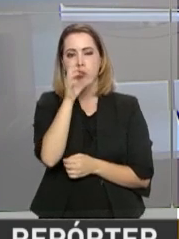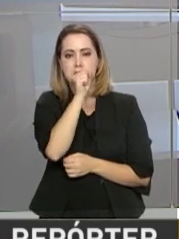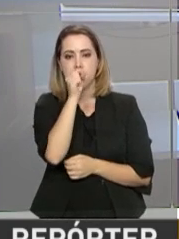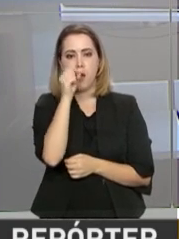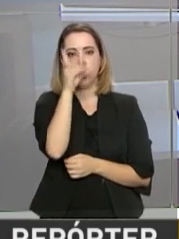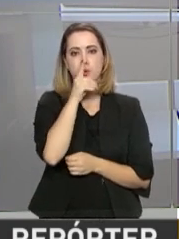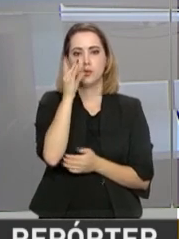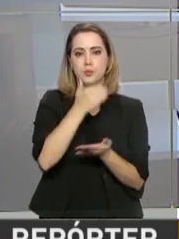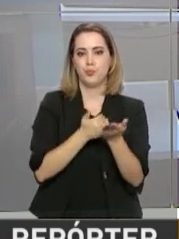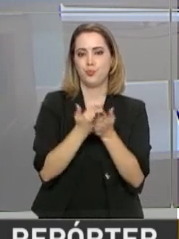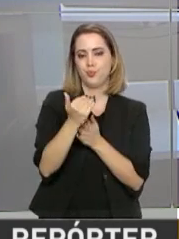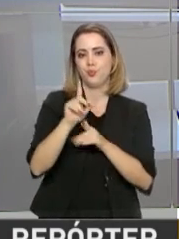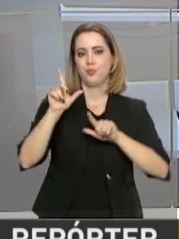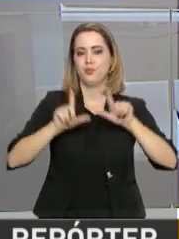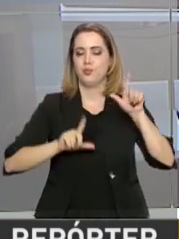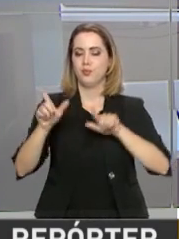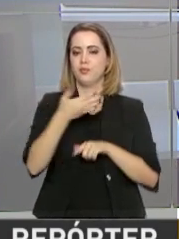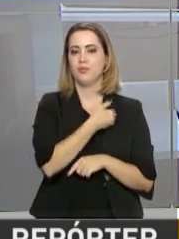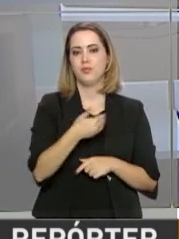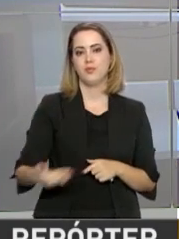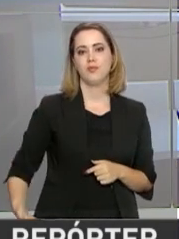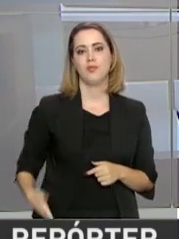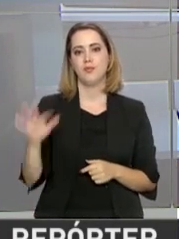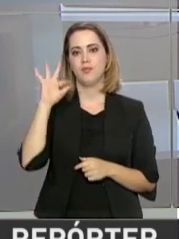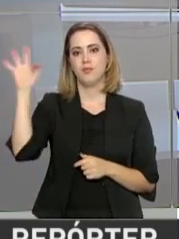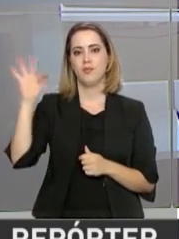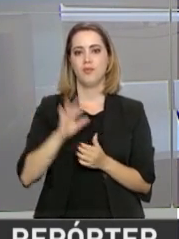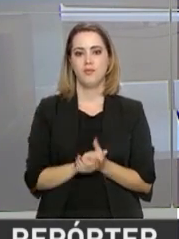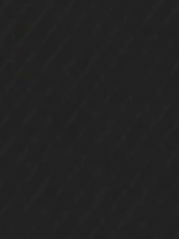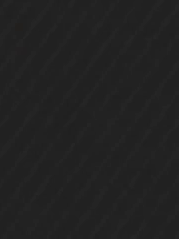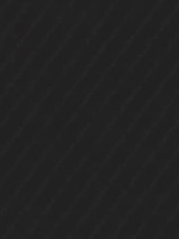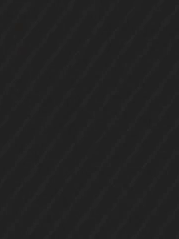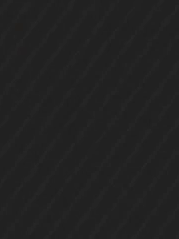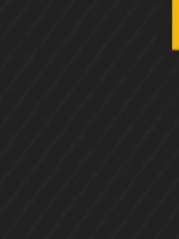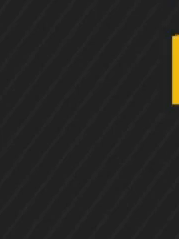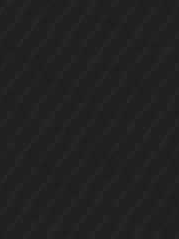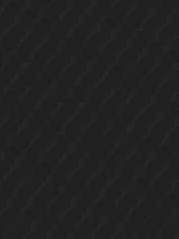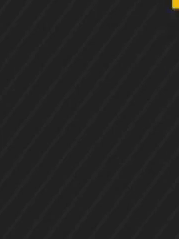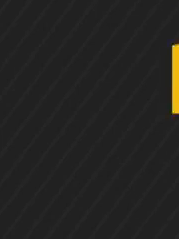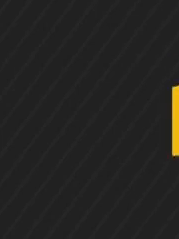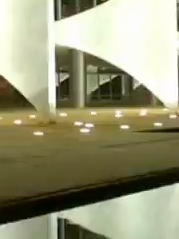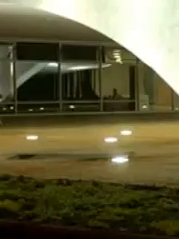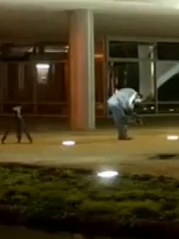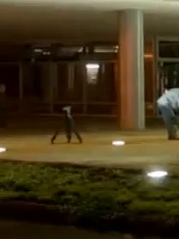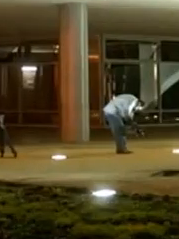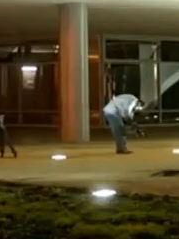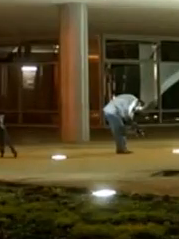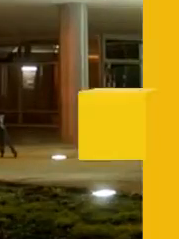semana e continue com a gente. NBR, a TV do Governo Federal.